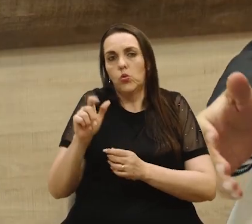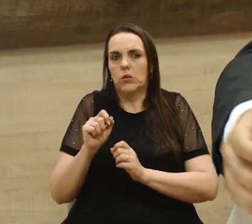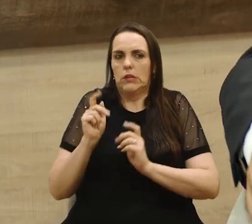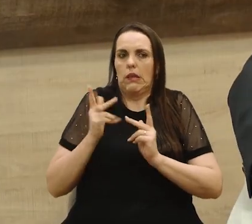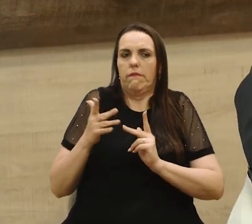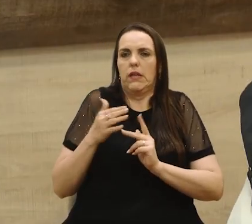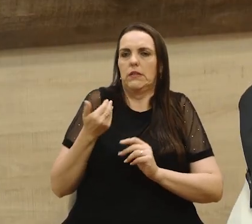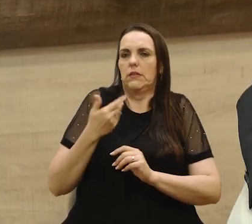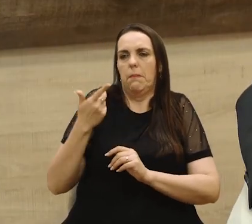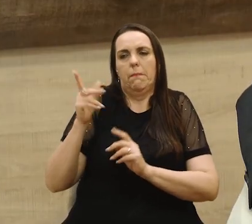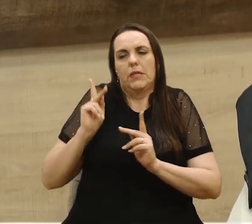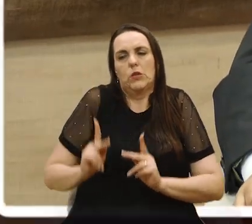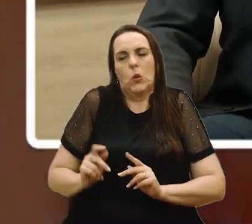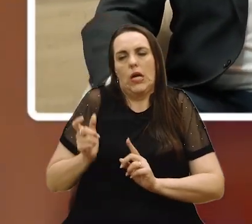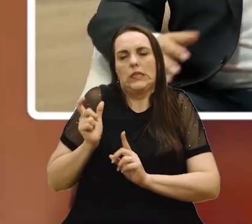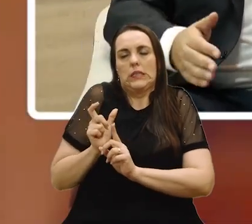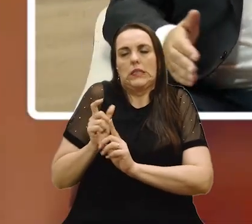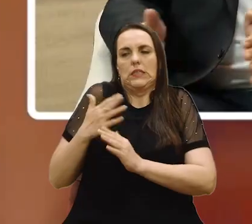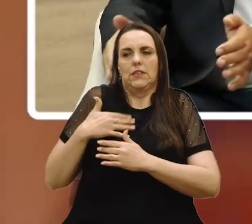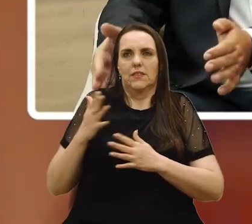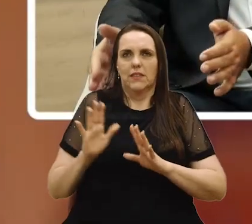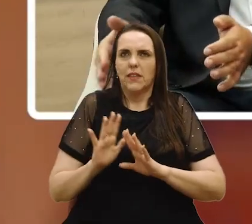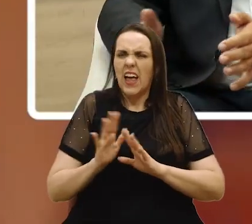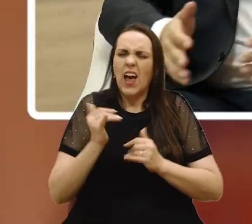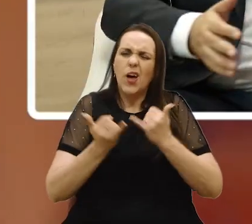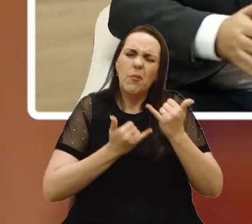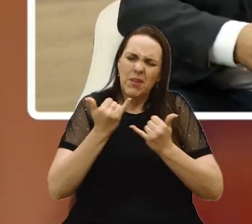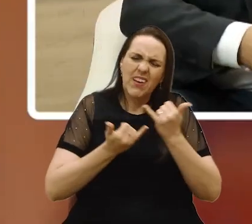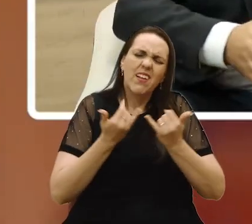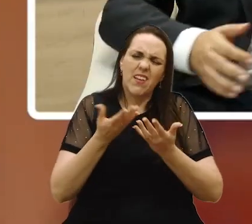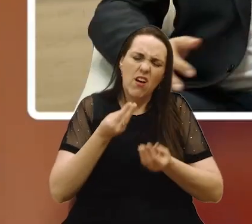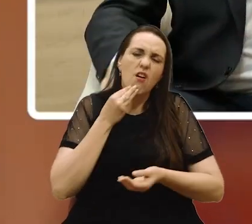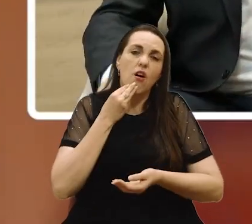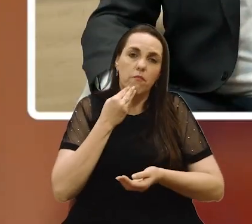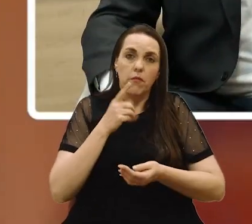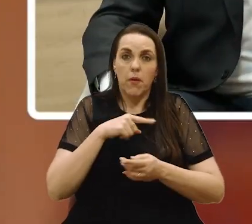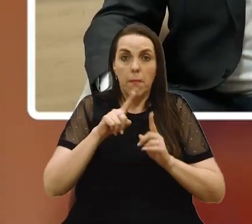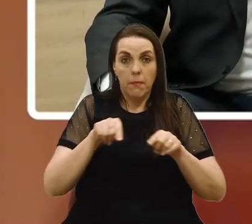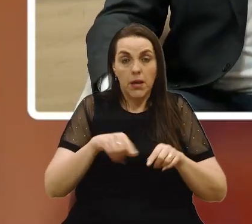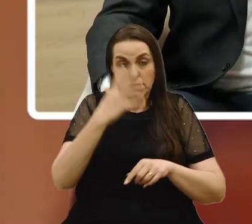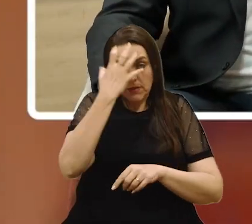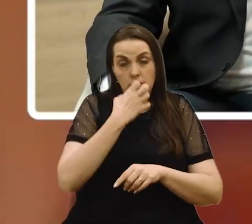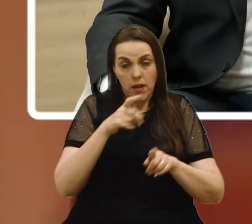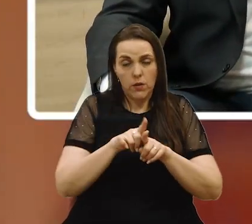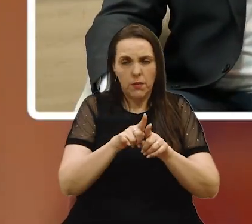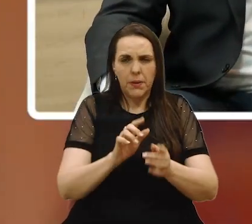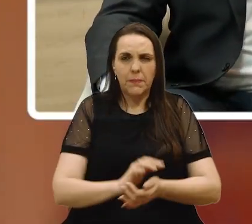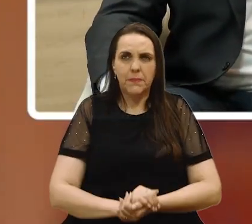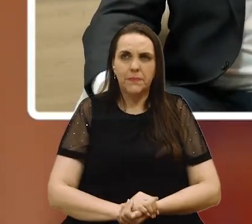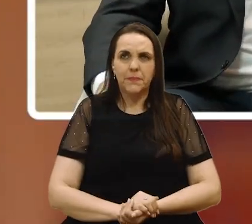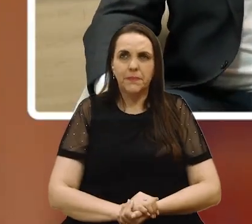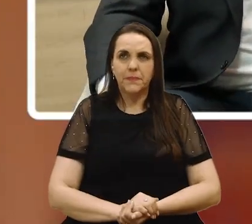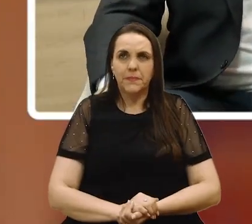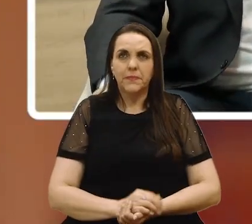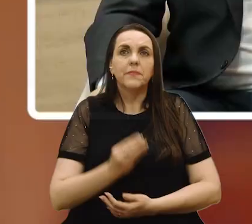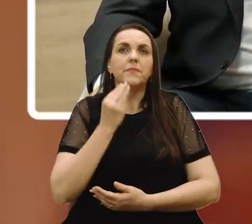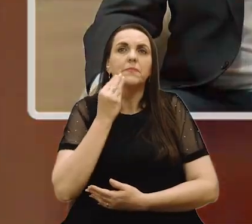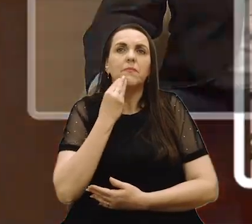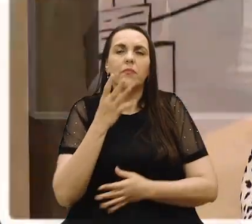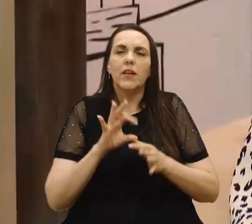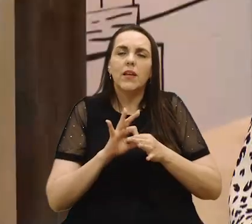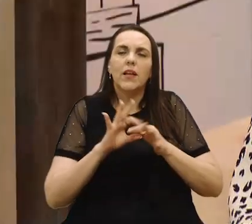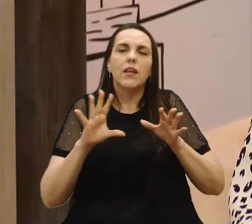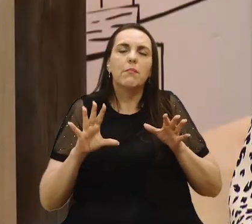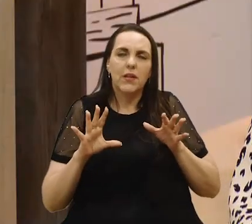outros se ofenderiam e tal. O que eu acho que... A gente traz pro campo da brincadeira, mas tem algo de sério nisso também, né? Claro, mas até o fato de tu ter